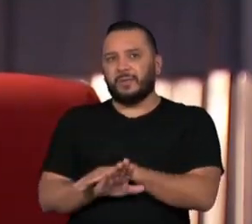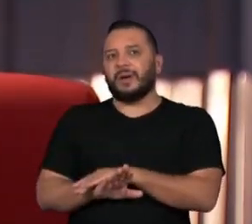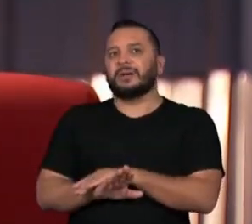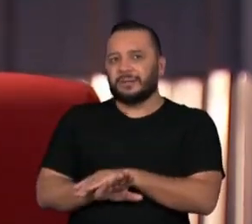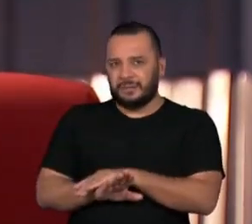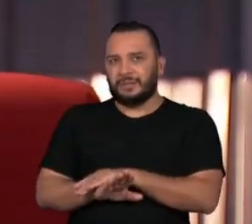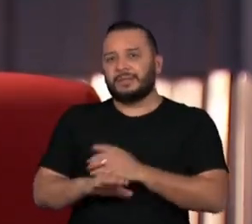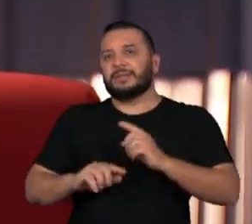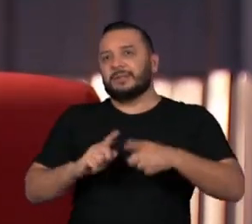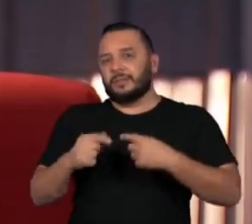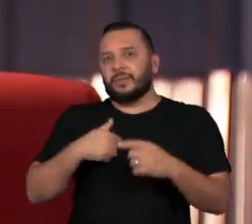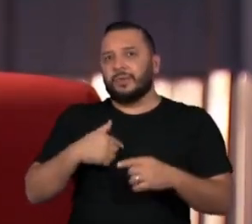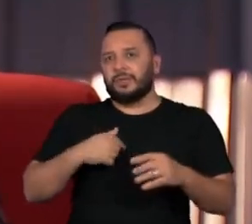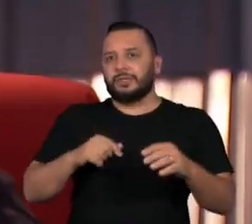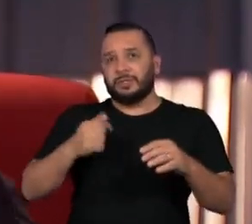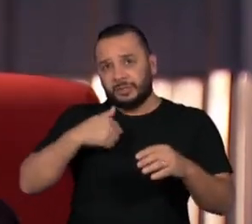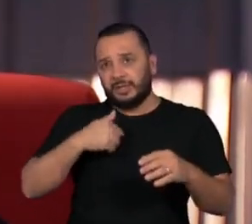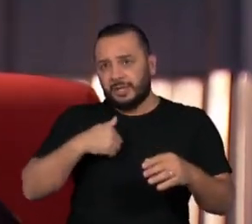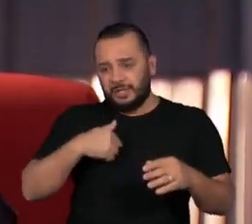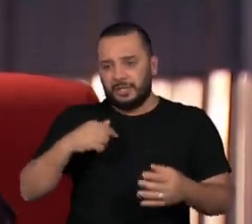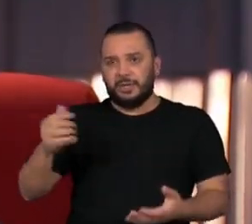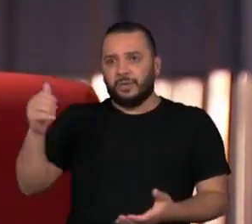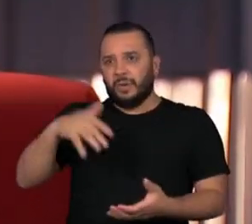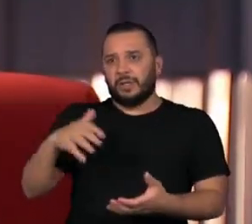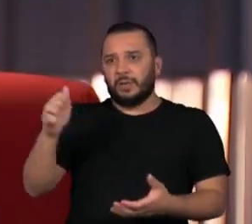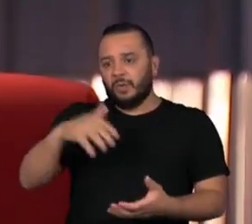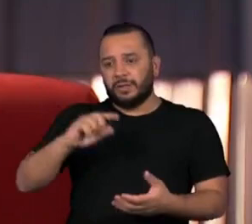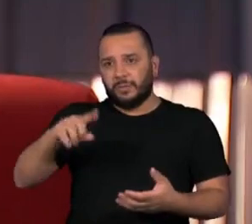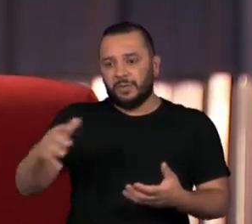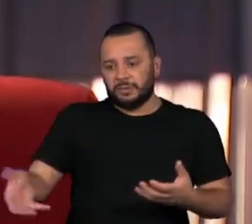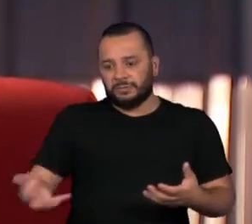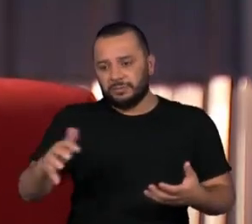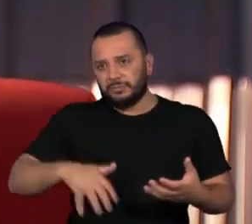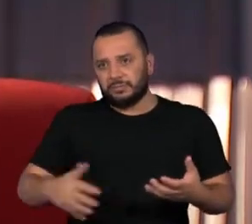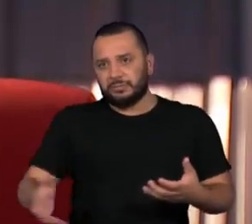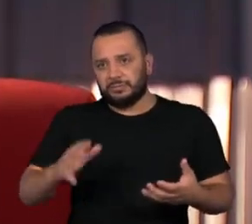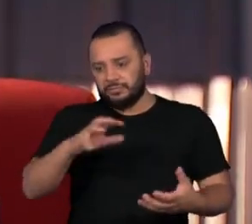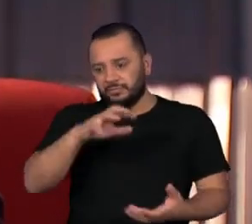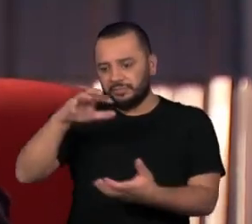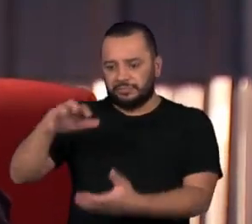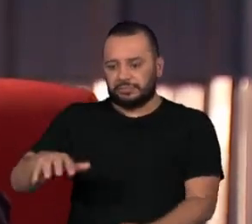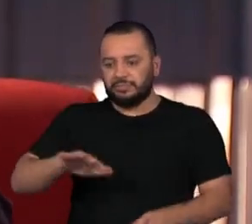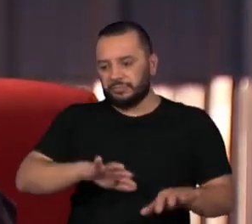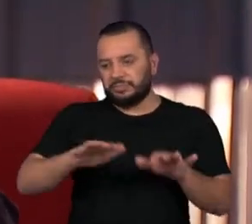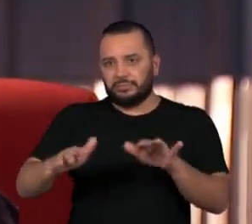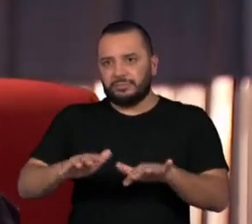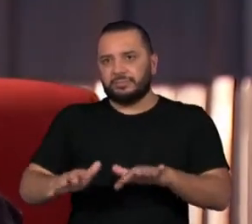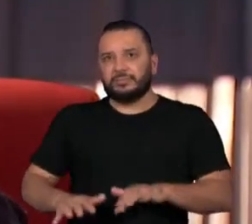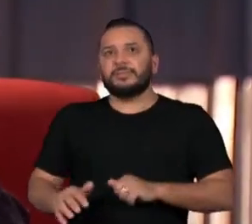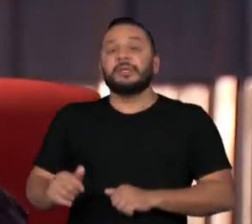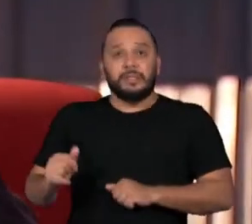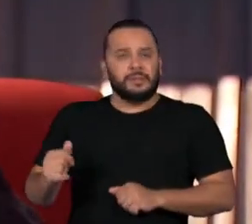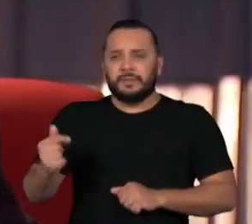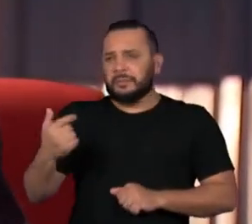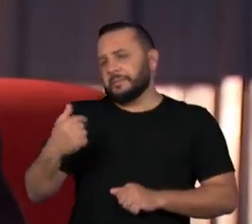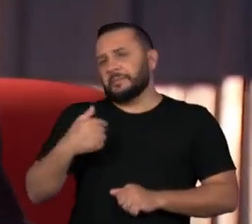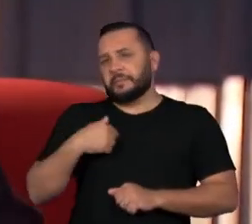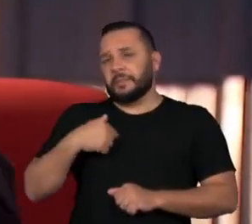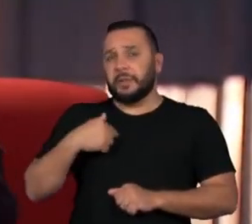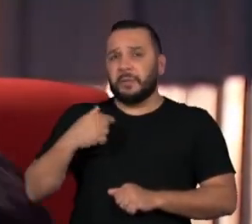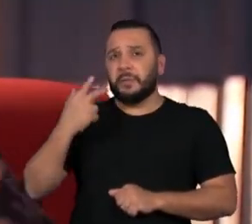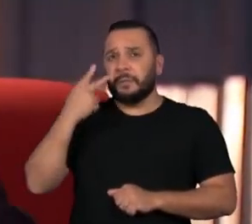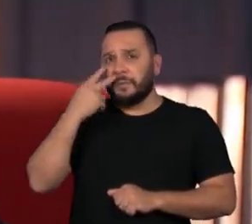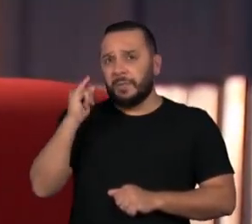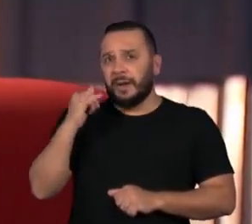bastante enterrar um pote Zinho aqui outro ali e depois diz que veem sonho que a pessoa meu pai não vai acabar porte de